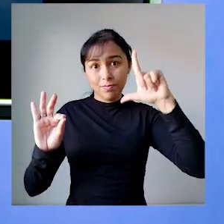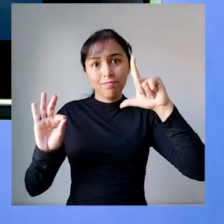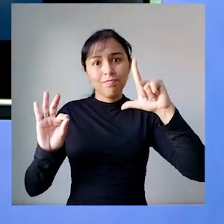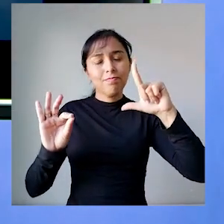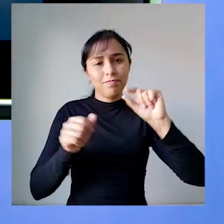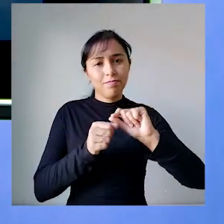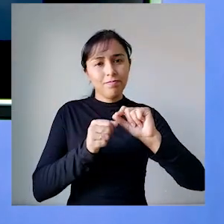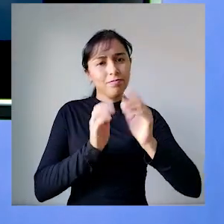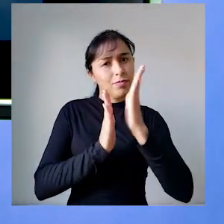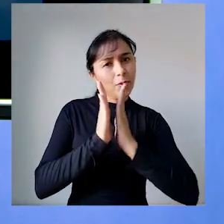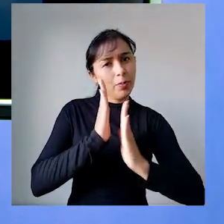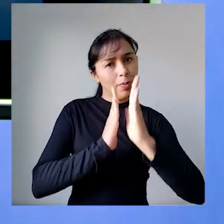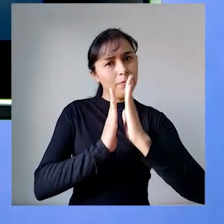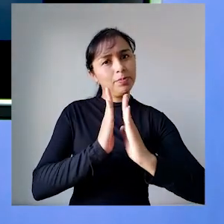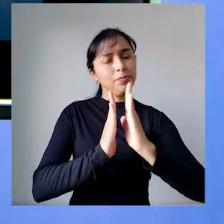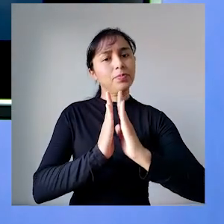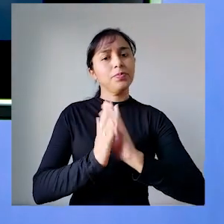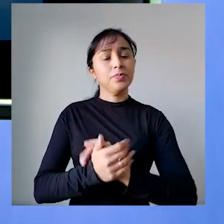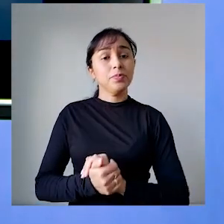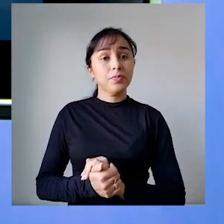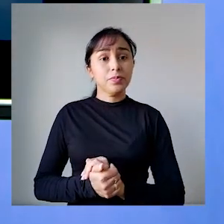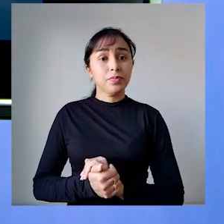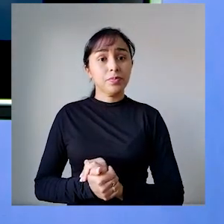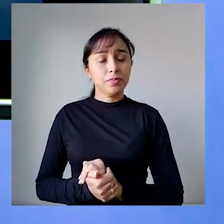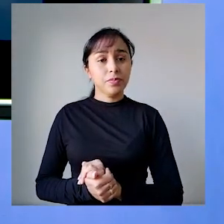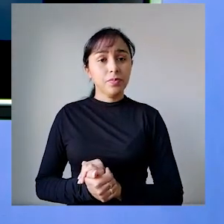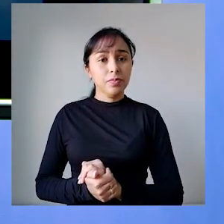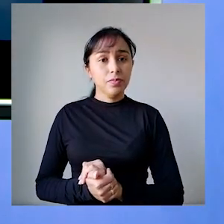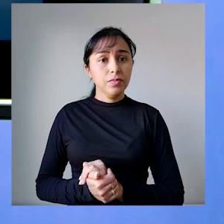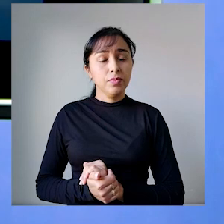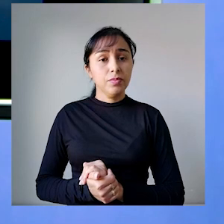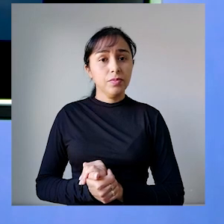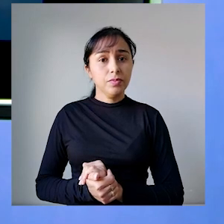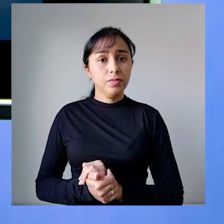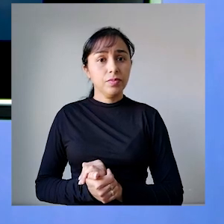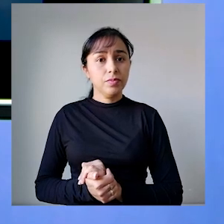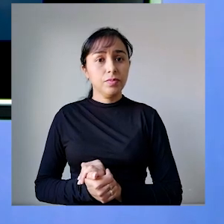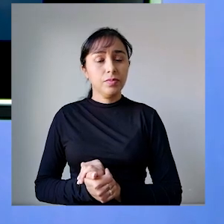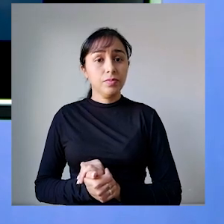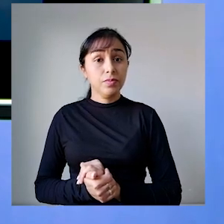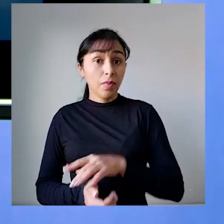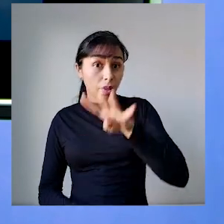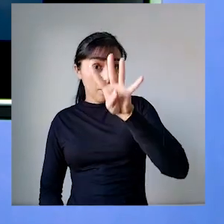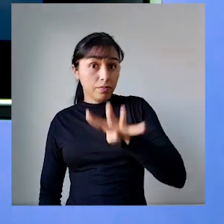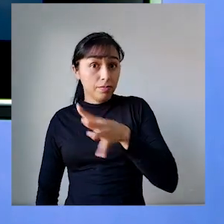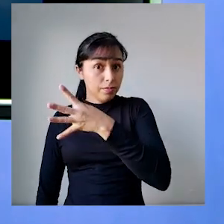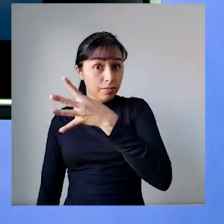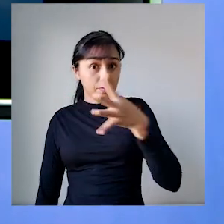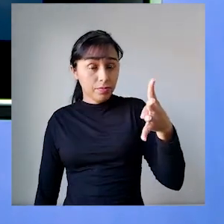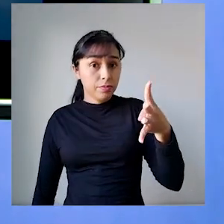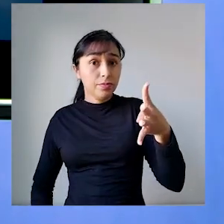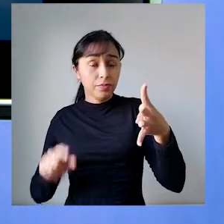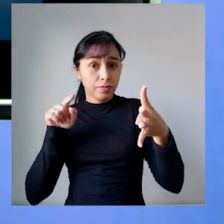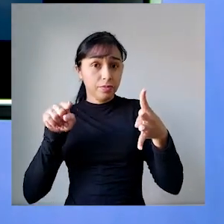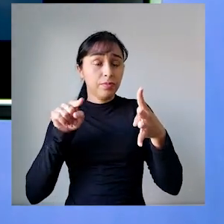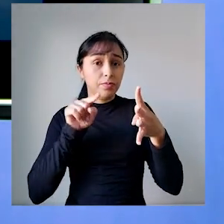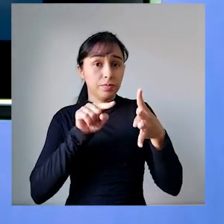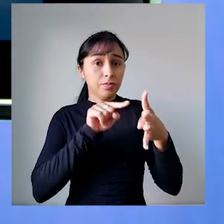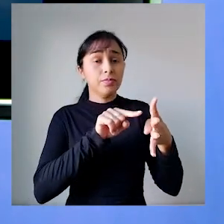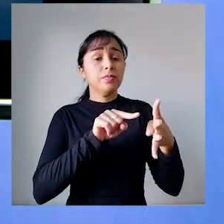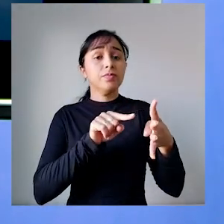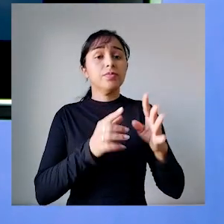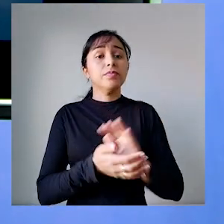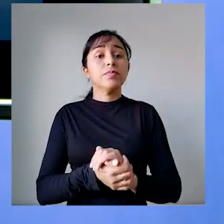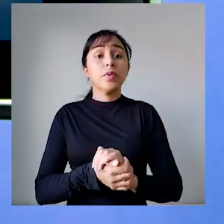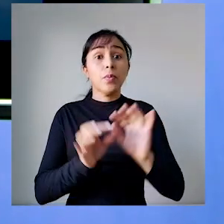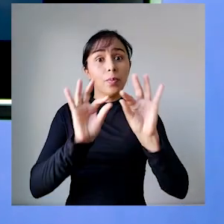fazer. Então, ó, a gente vai analisar aqui em relação à coluna metros quadrados. Então, a gente já viu que aqui vai ficar x igual